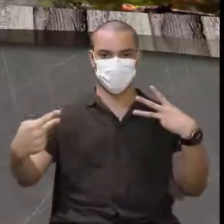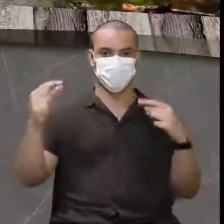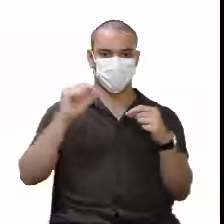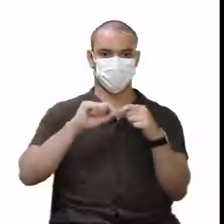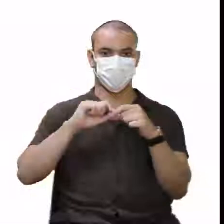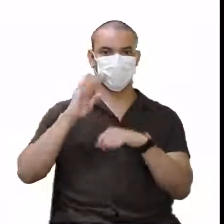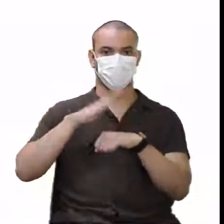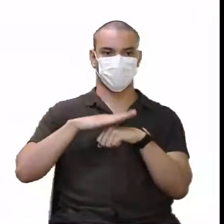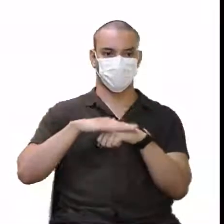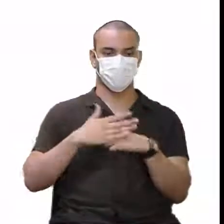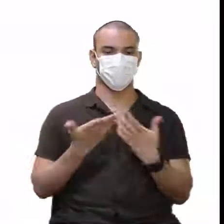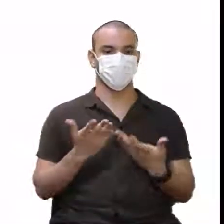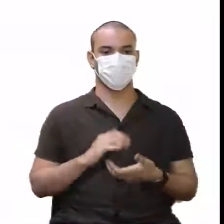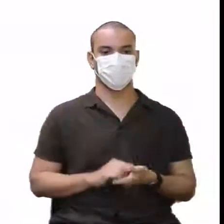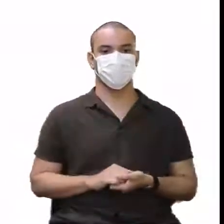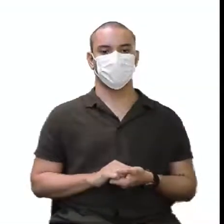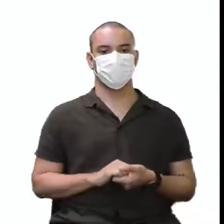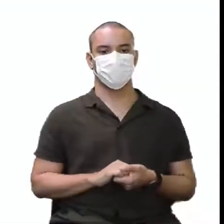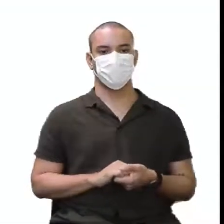então? Olhando para o material.